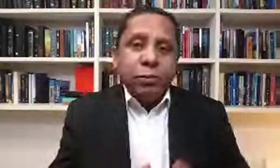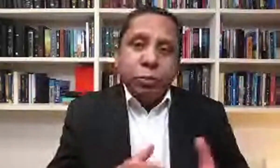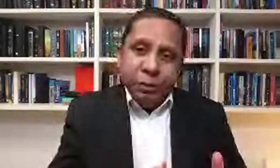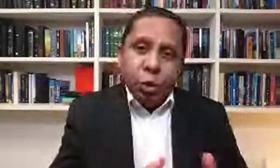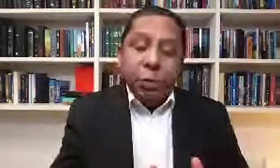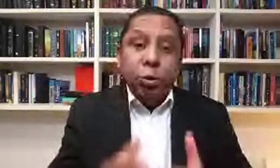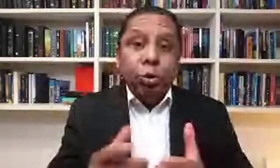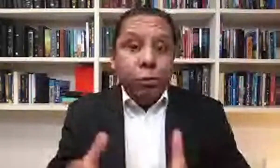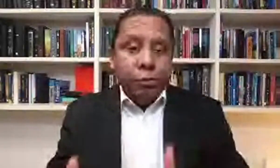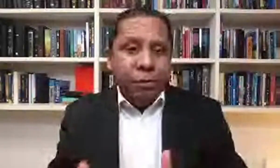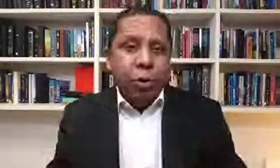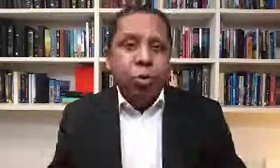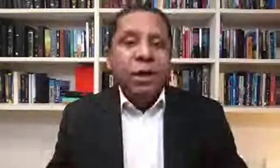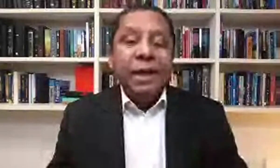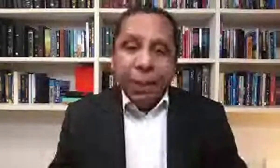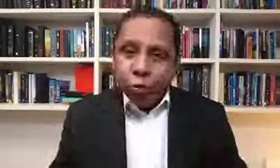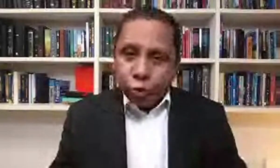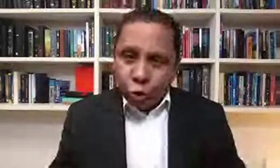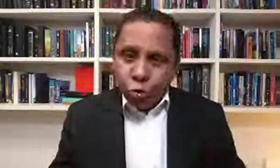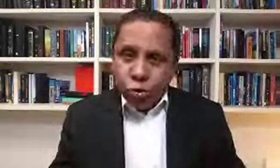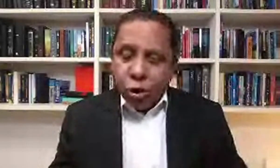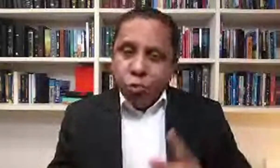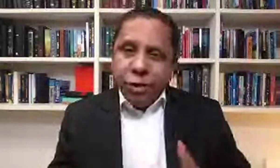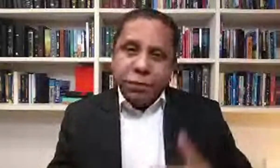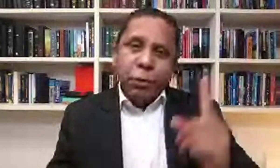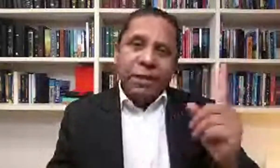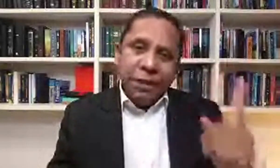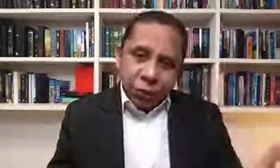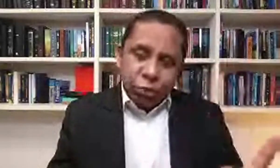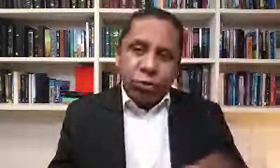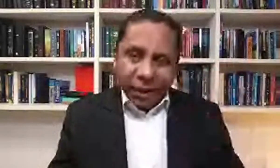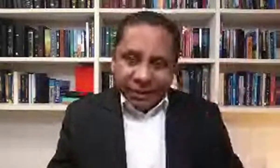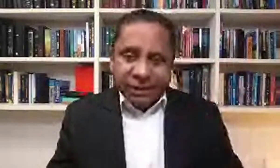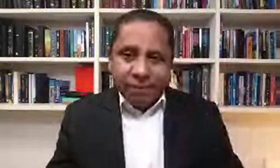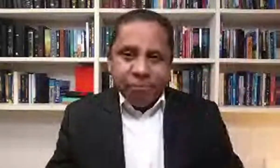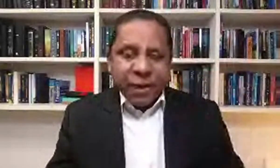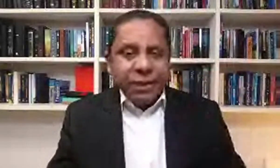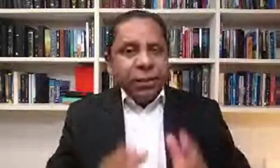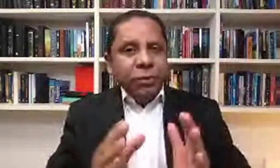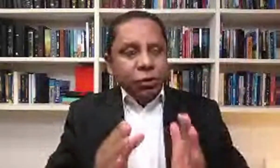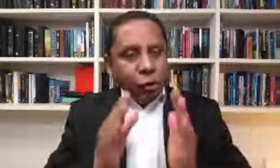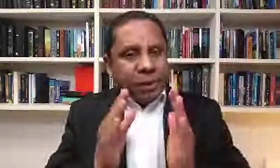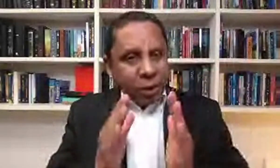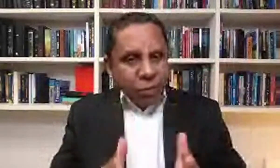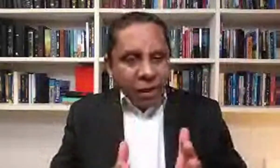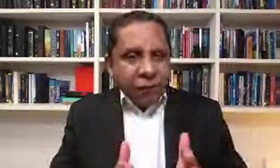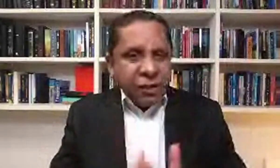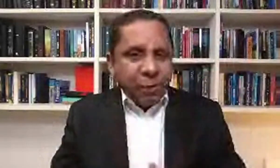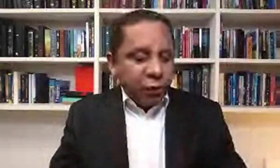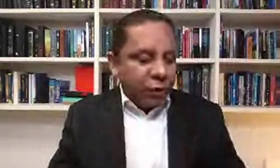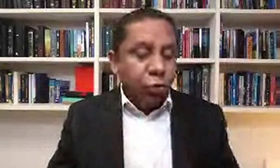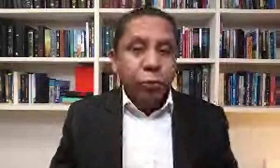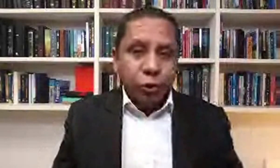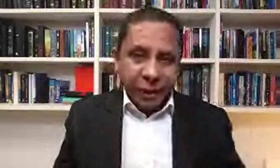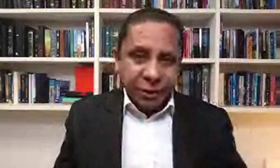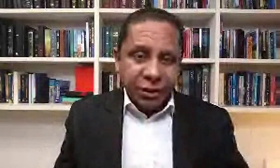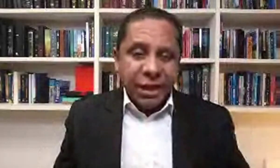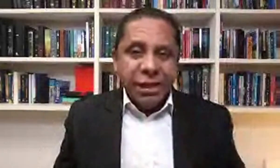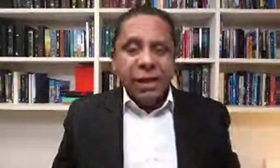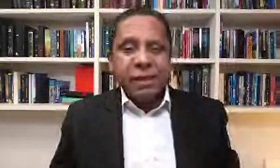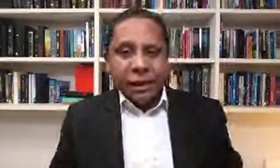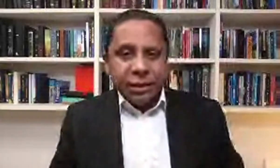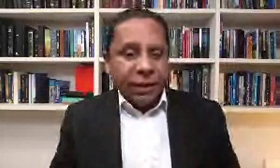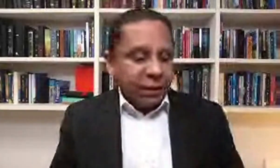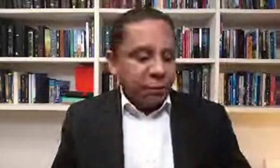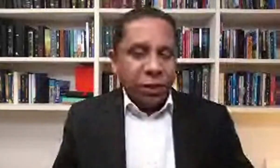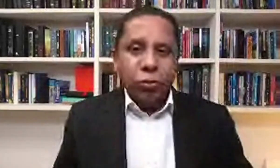pelo termo bíblico, pelo nome bíblico, Eu Sou. O mesmo lá de Êxodo 3. Então, só para dar uma ênfase para você no número sete.